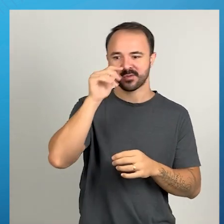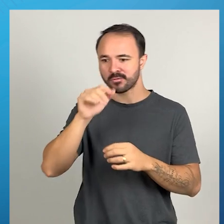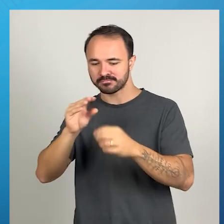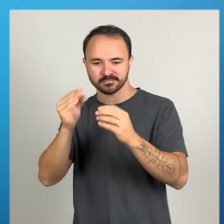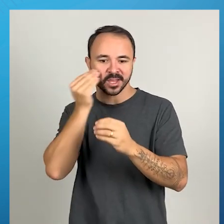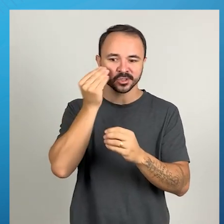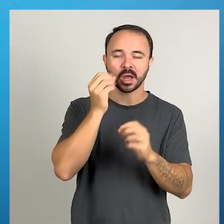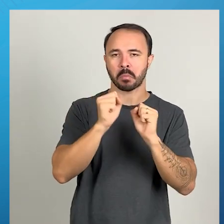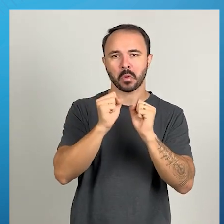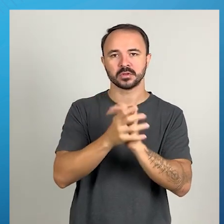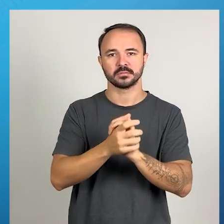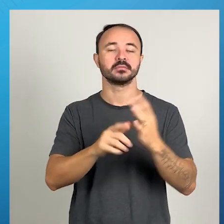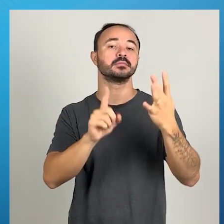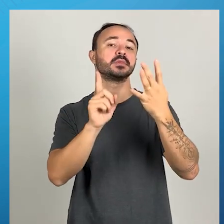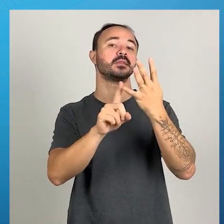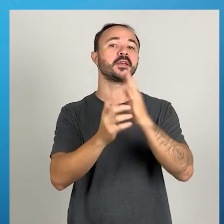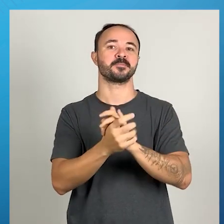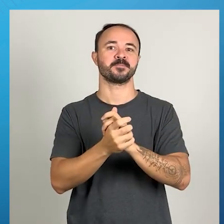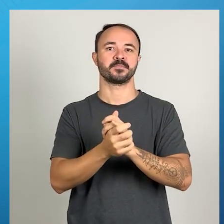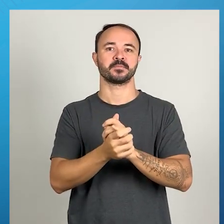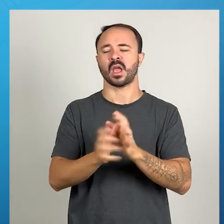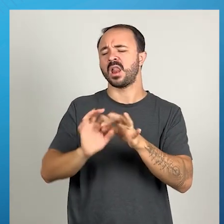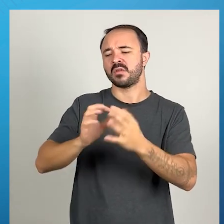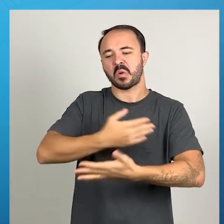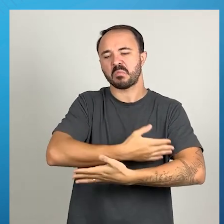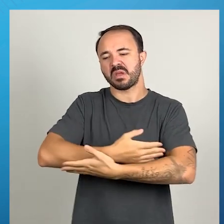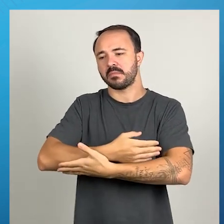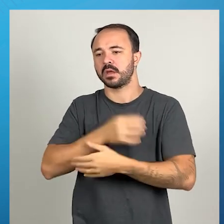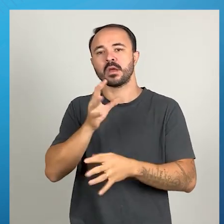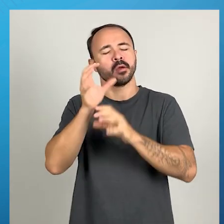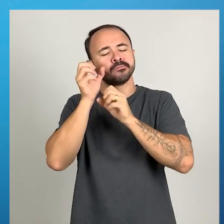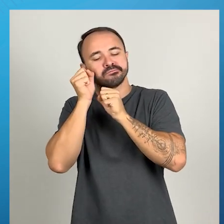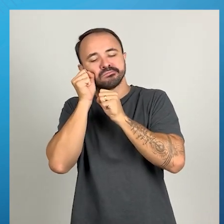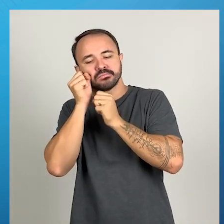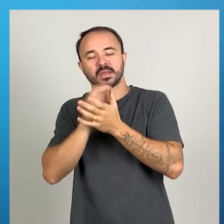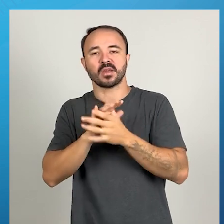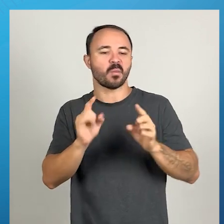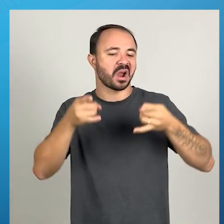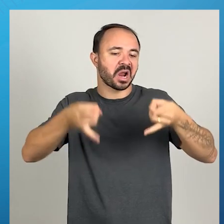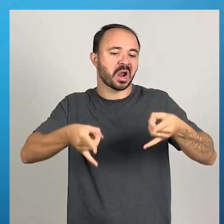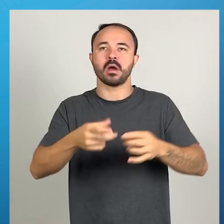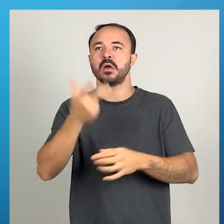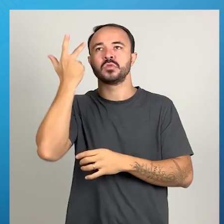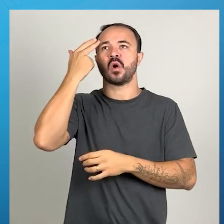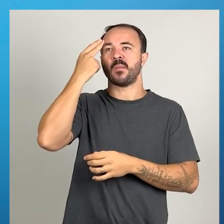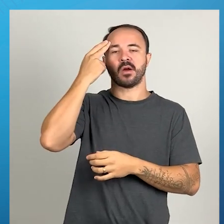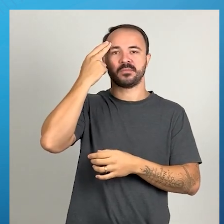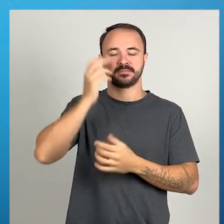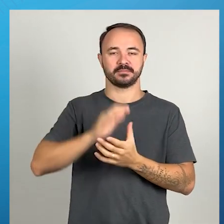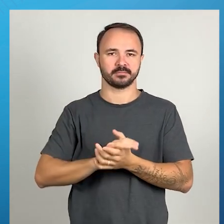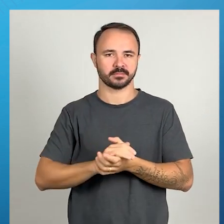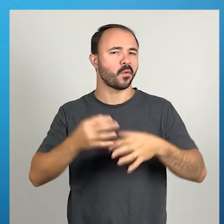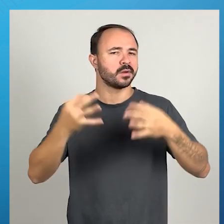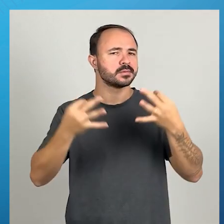E letra D. Permitir que o bebê durma em uma superfície macia como uma cama de adulto. Então a nossa alternativa correta